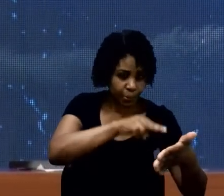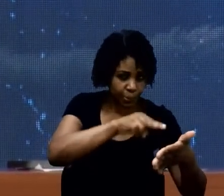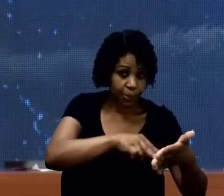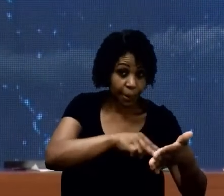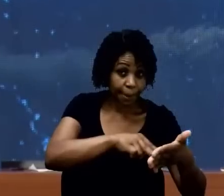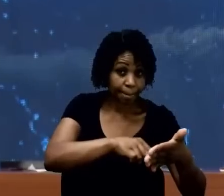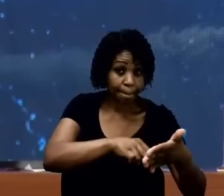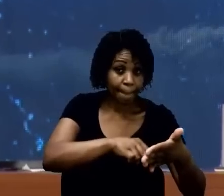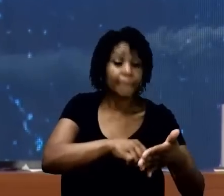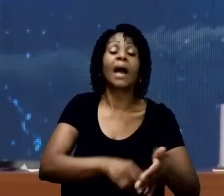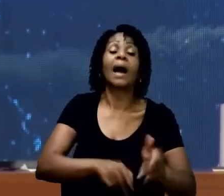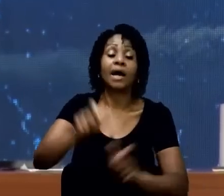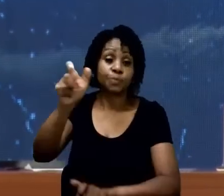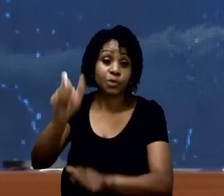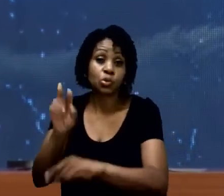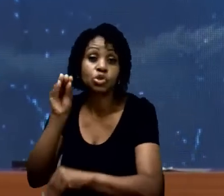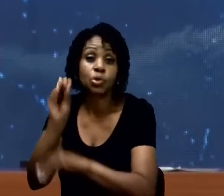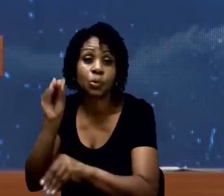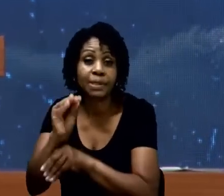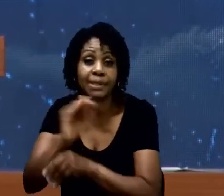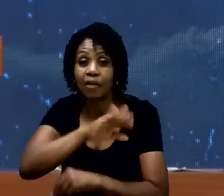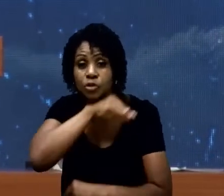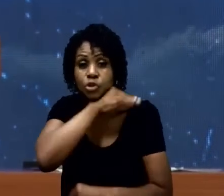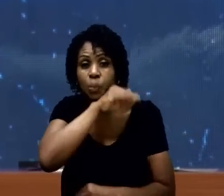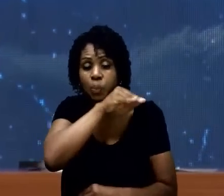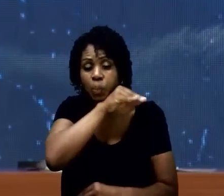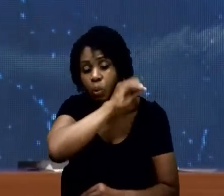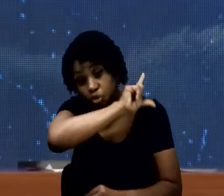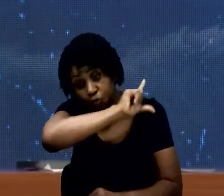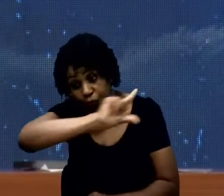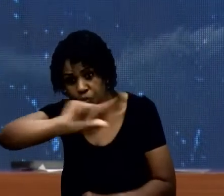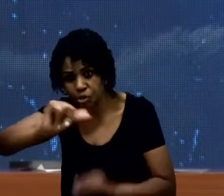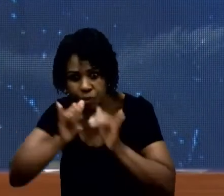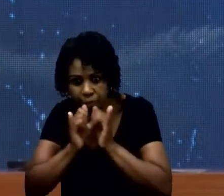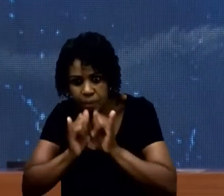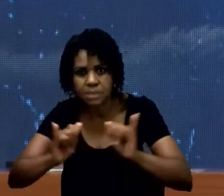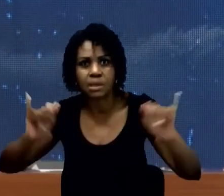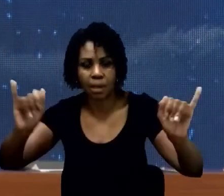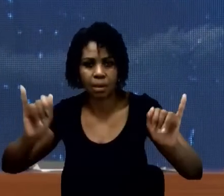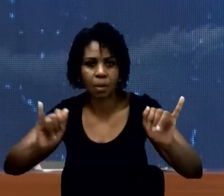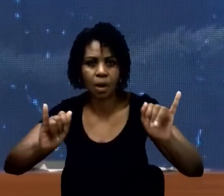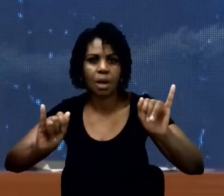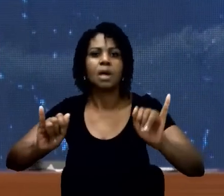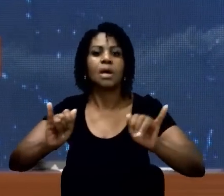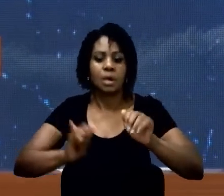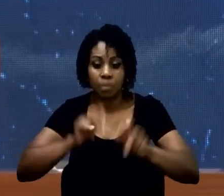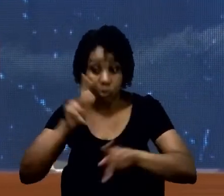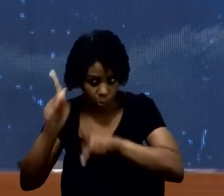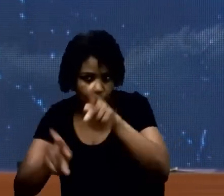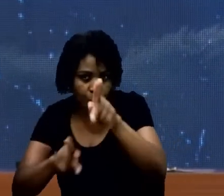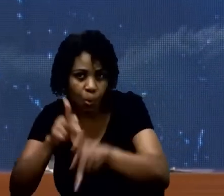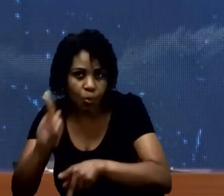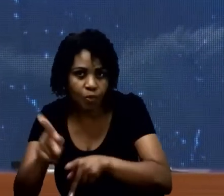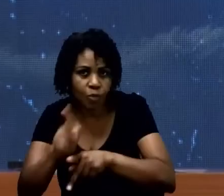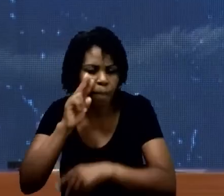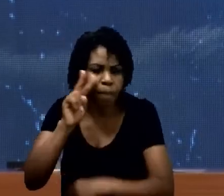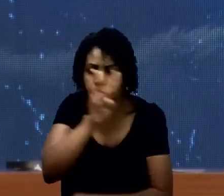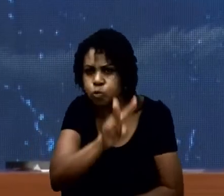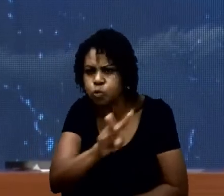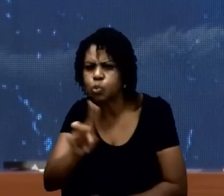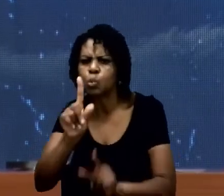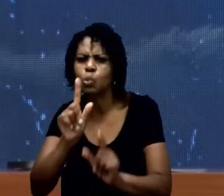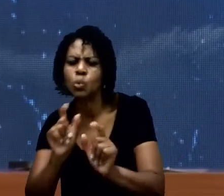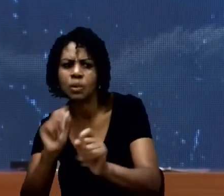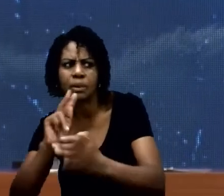porqueiros fugiram. E anunciaram na cidade pelos campos. Então saiu o povo. Presta atenção no povo. Para ver o que